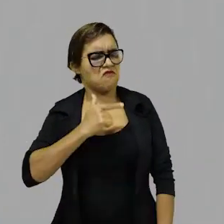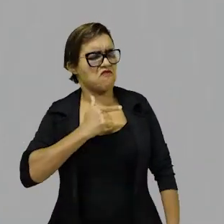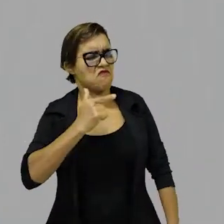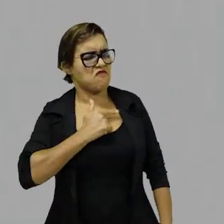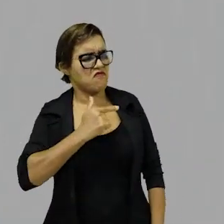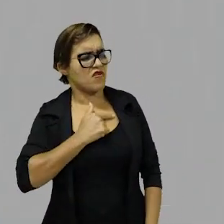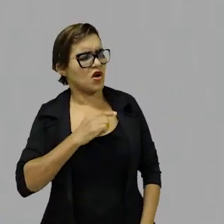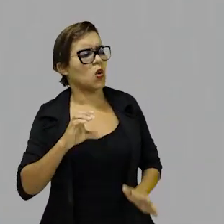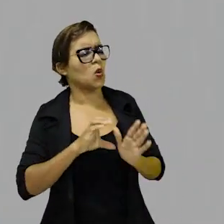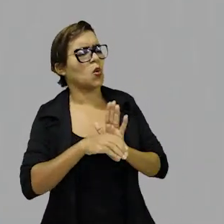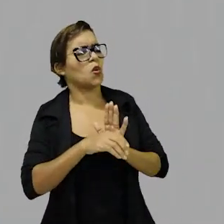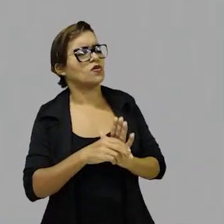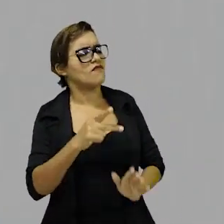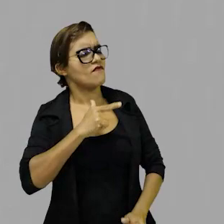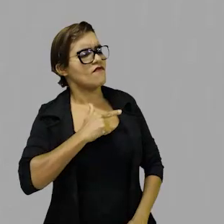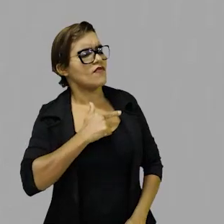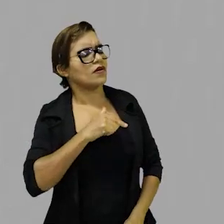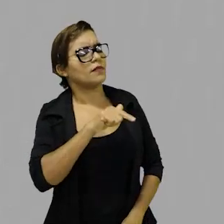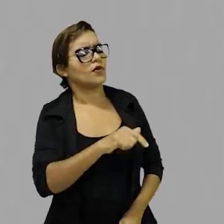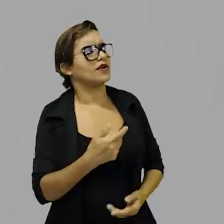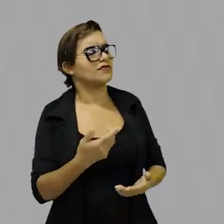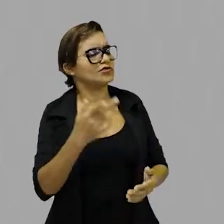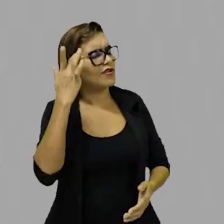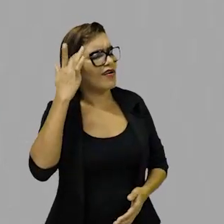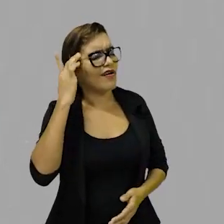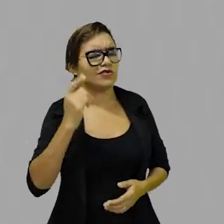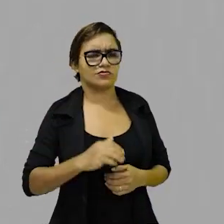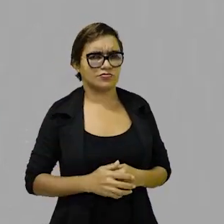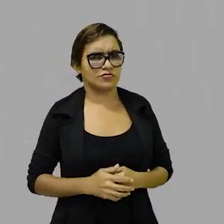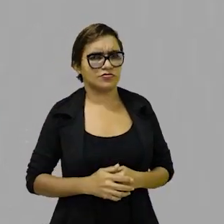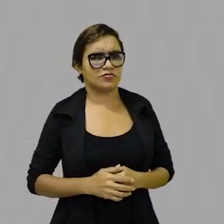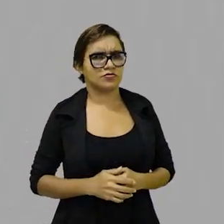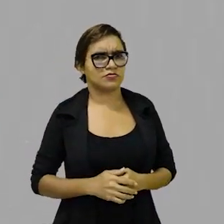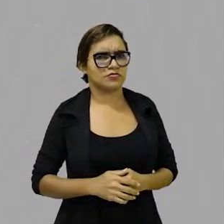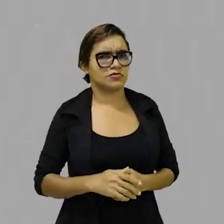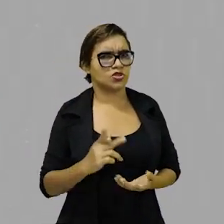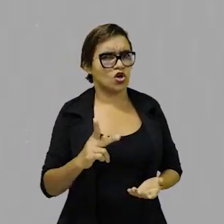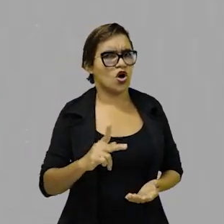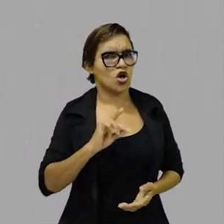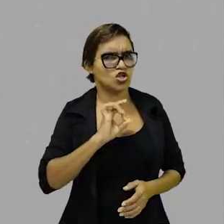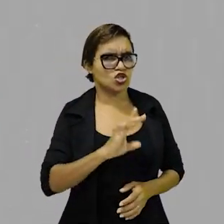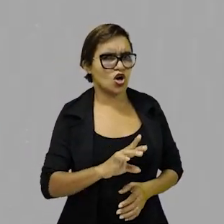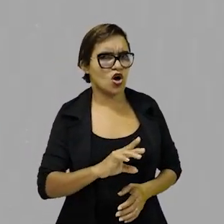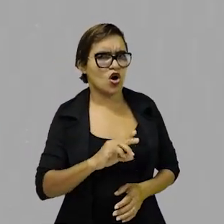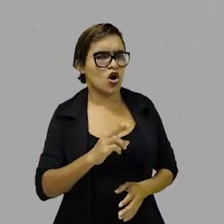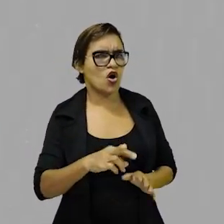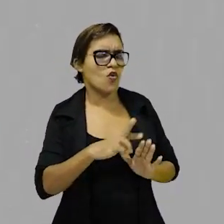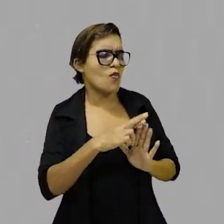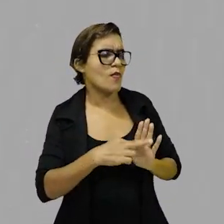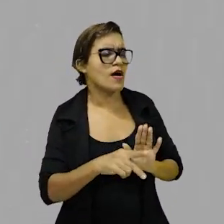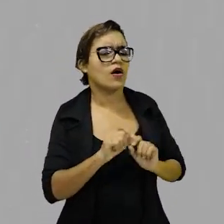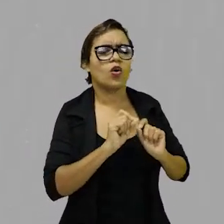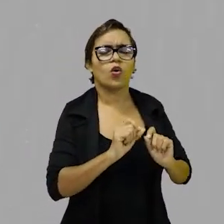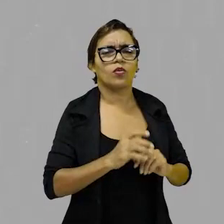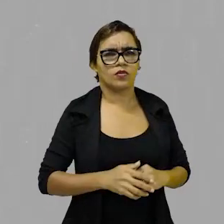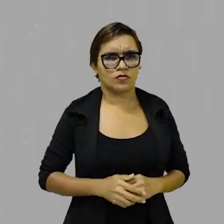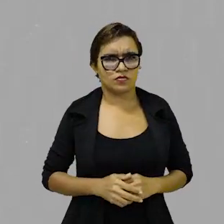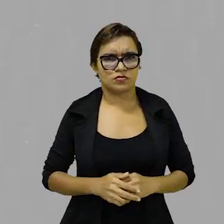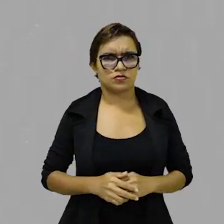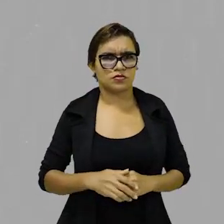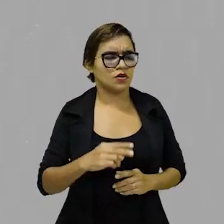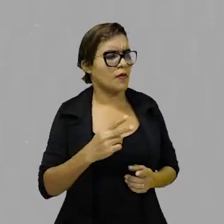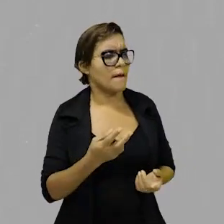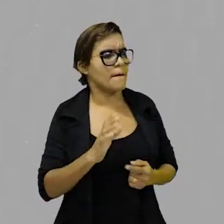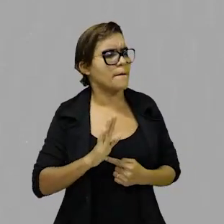teu conceito diferente? Por que você acha que só existe um padrão? Será que a forma como eu represento não é a forma como eu